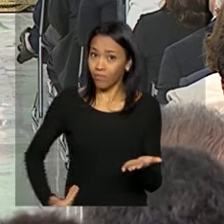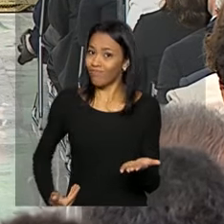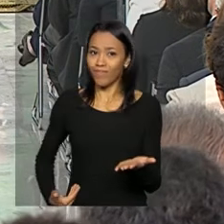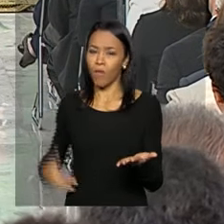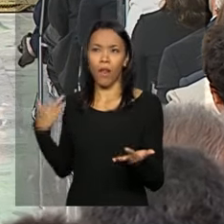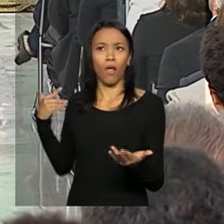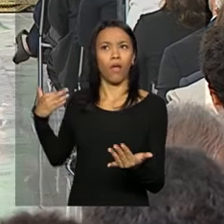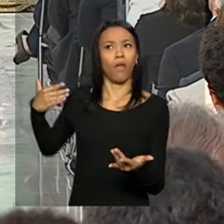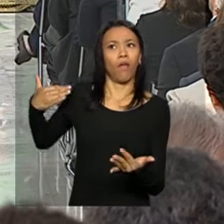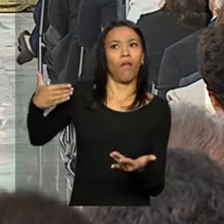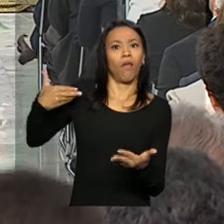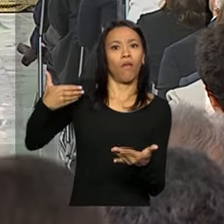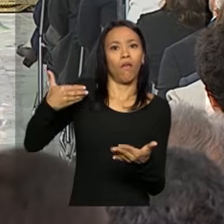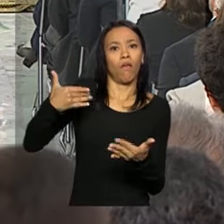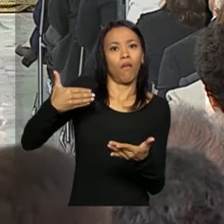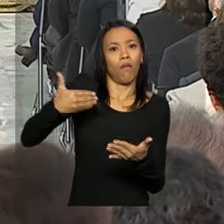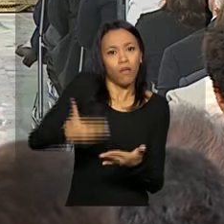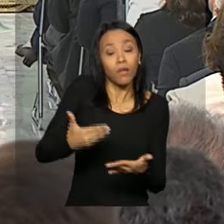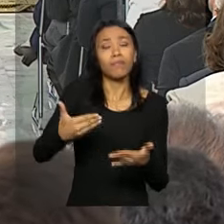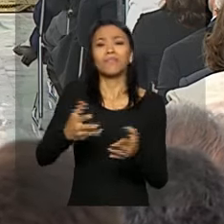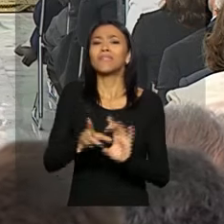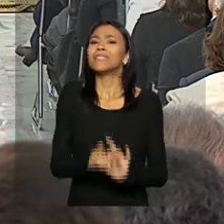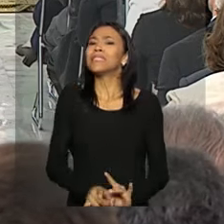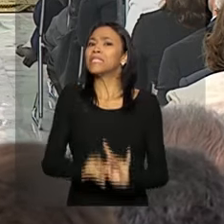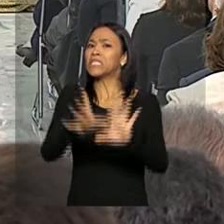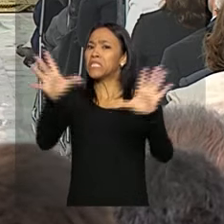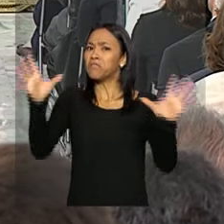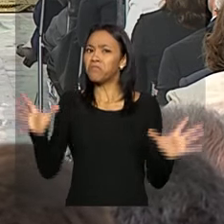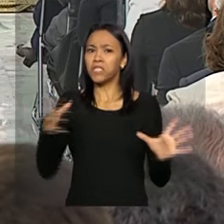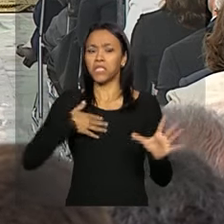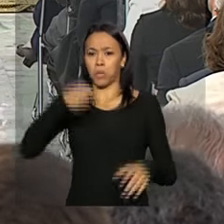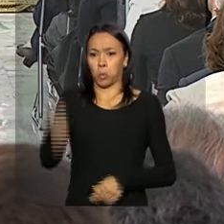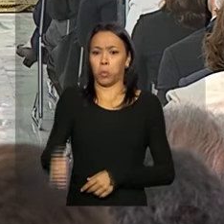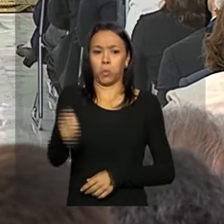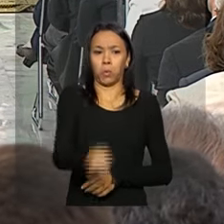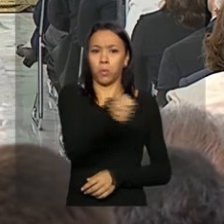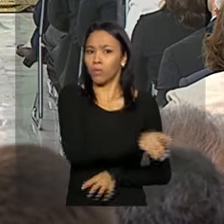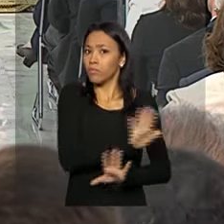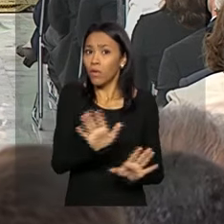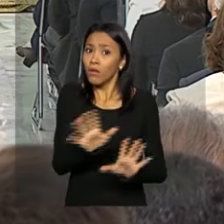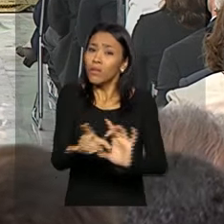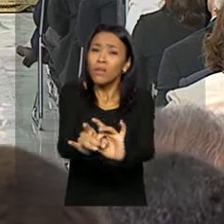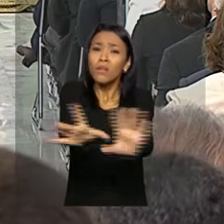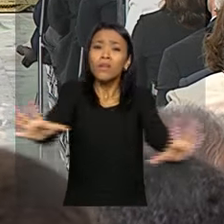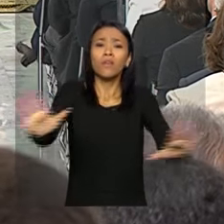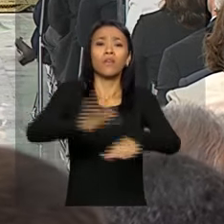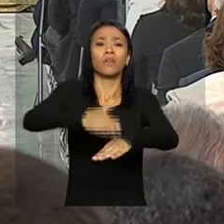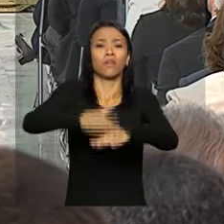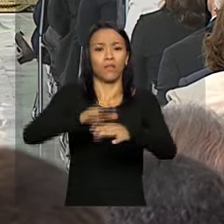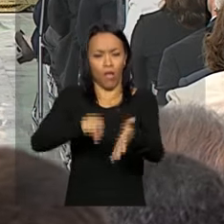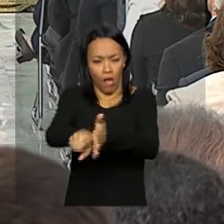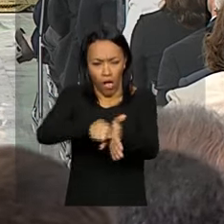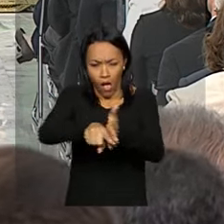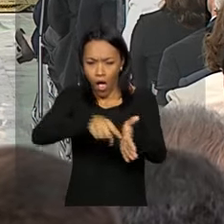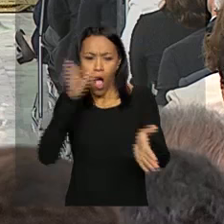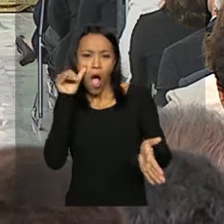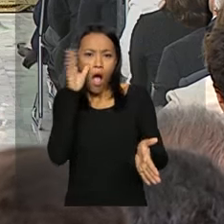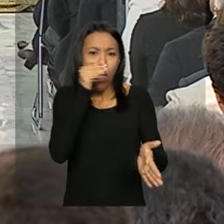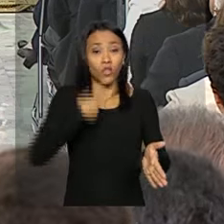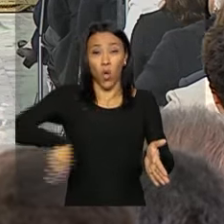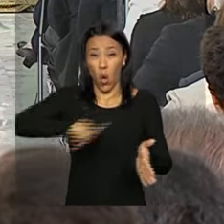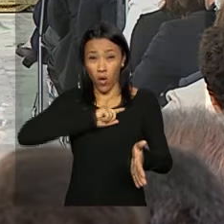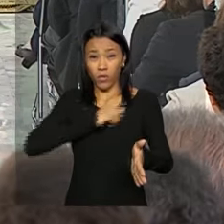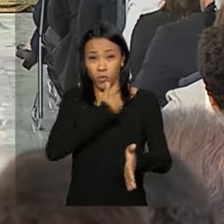sendo investigada livremente e sem pressões, porque nós não impusemos